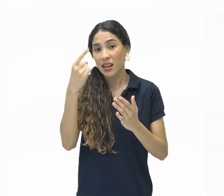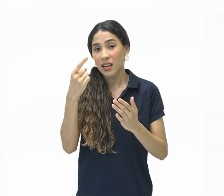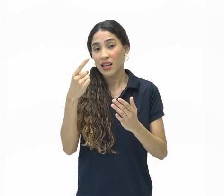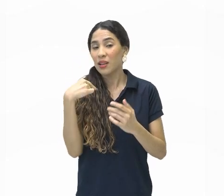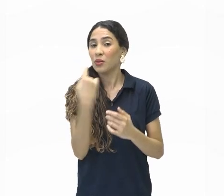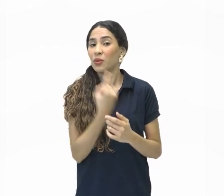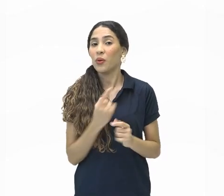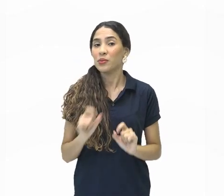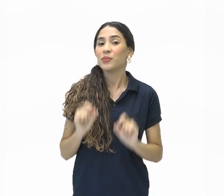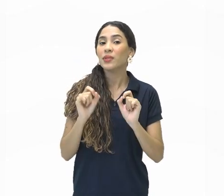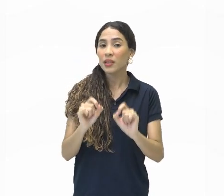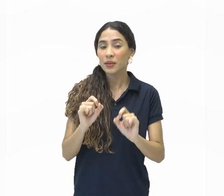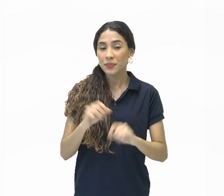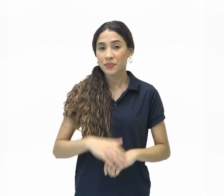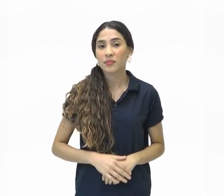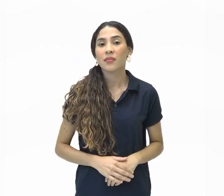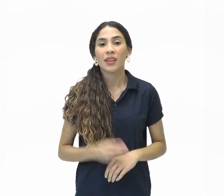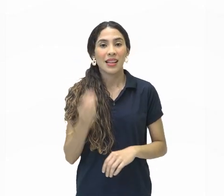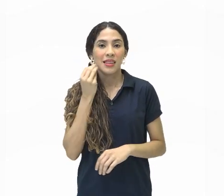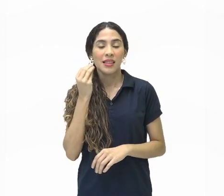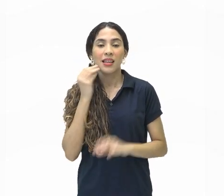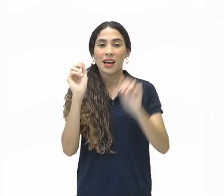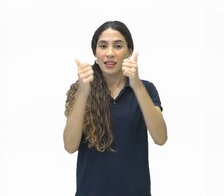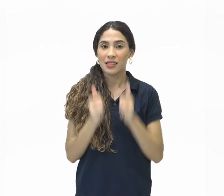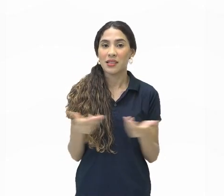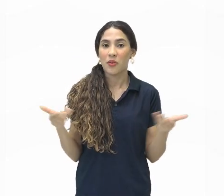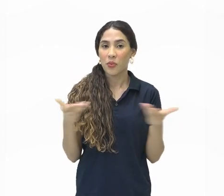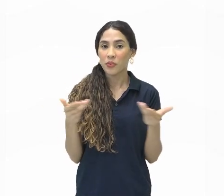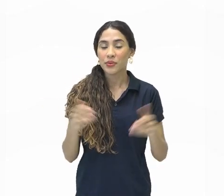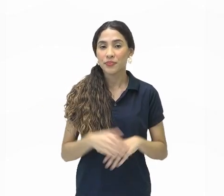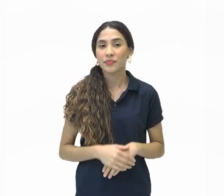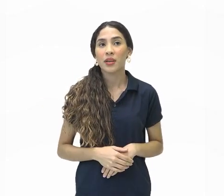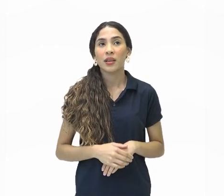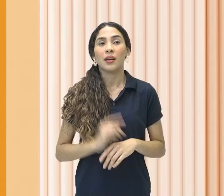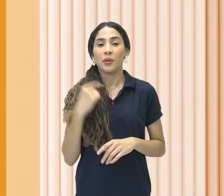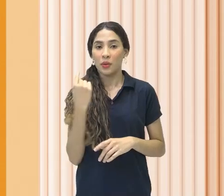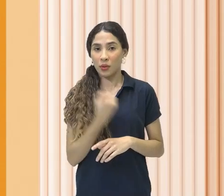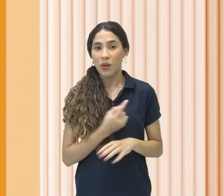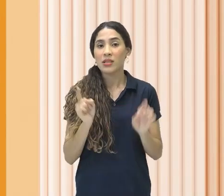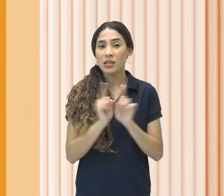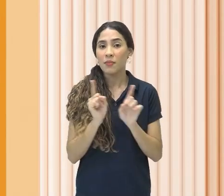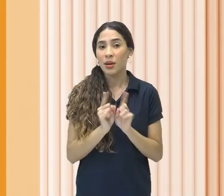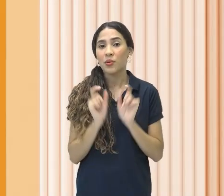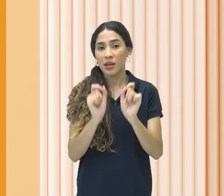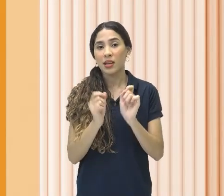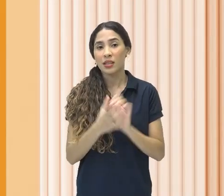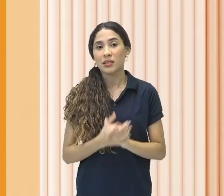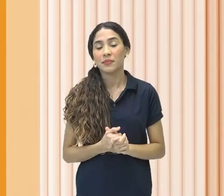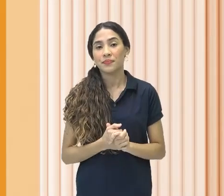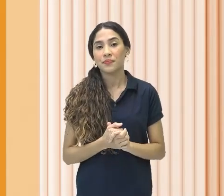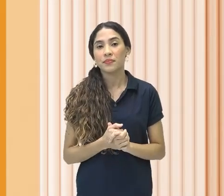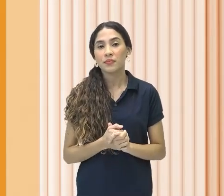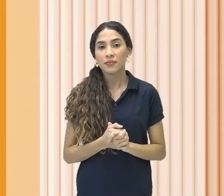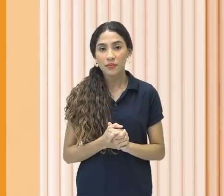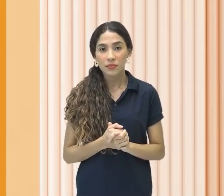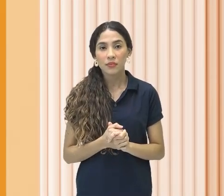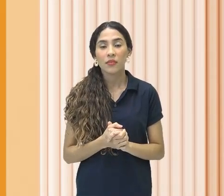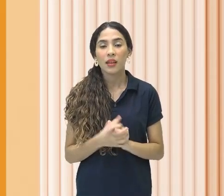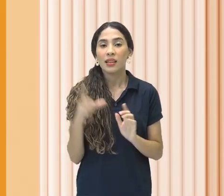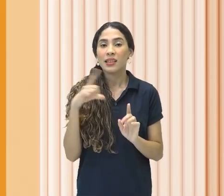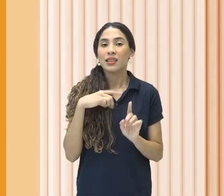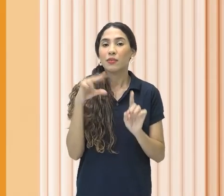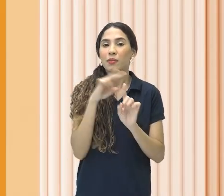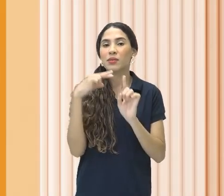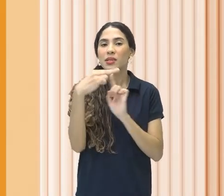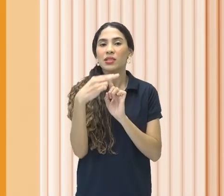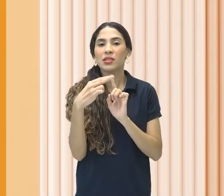que nós vamos tentar analisar aqui, até para a gente também olhar de uma